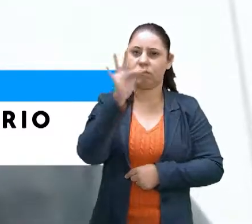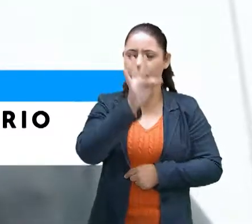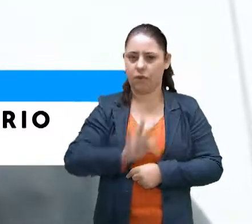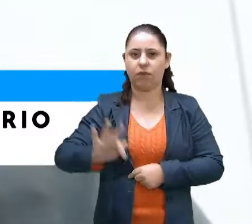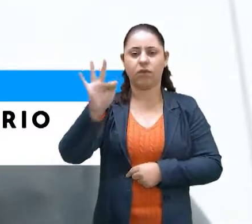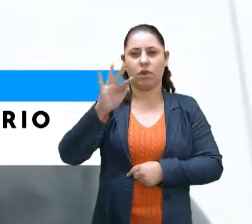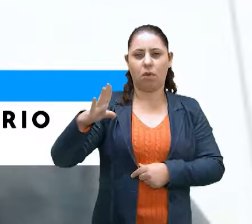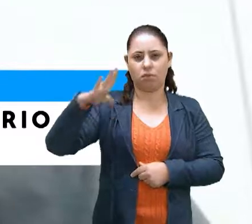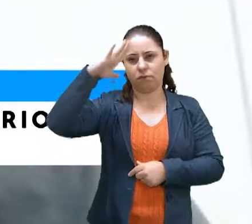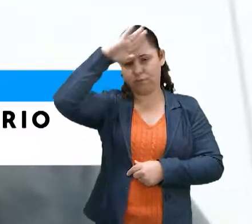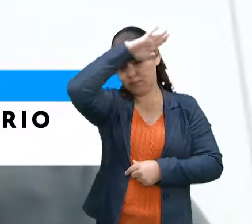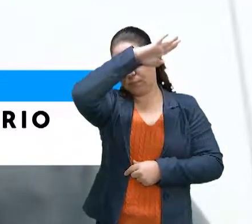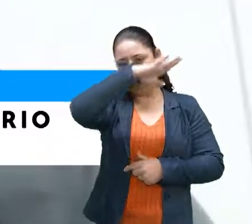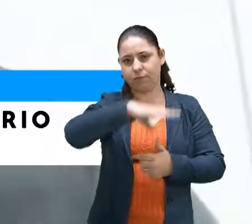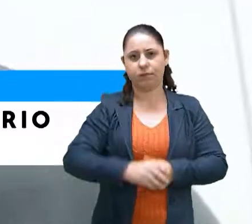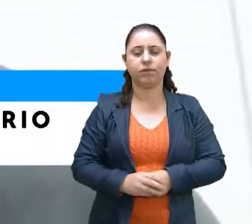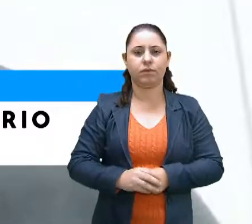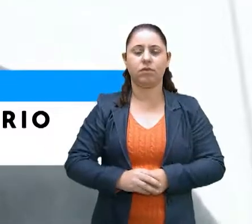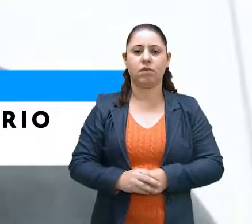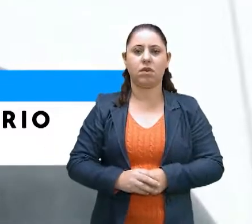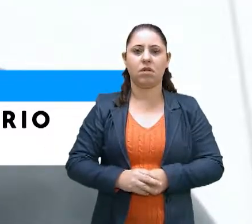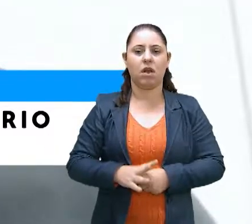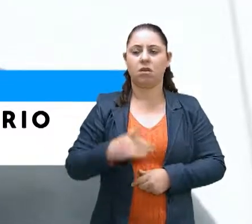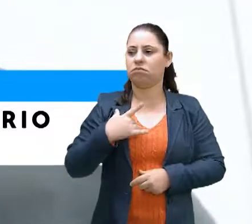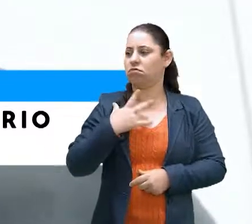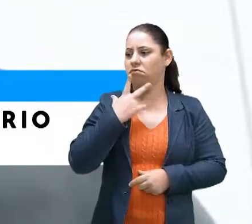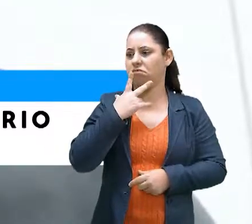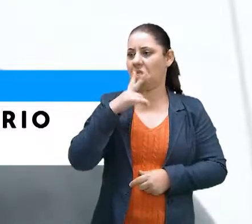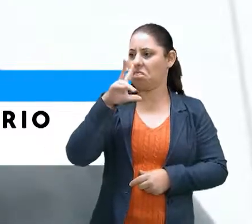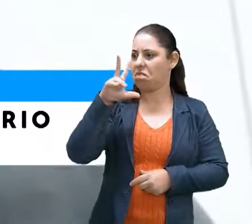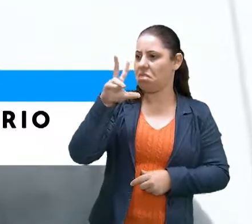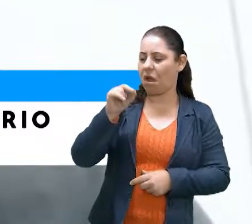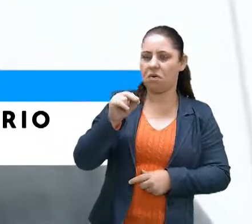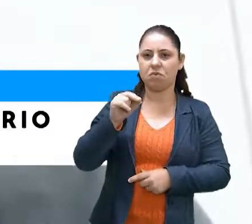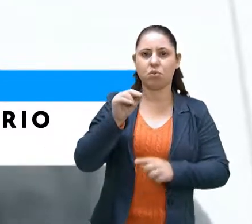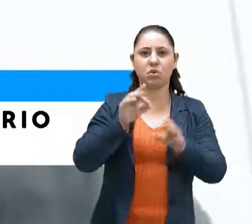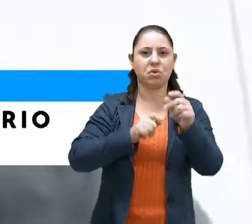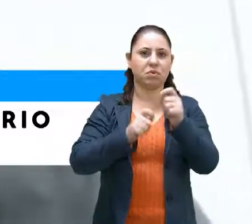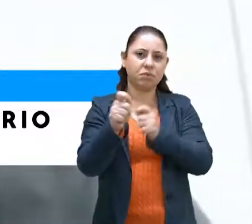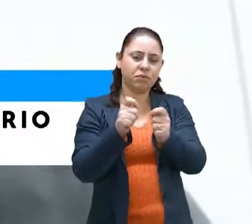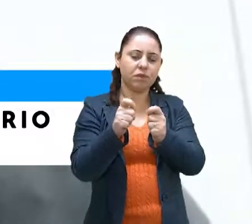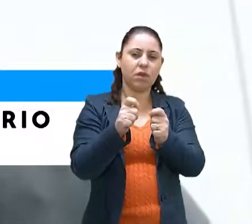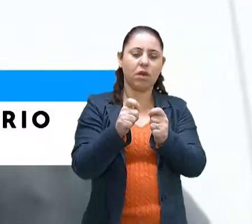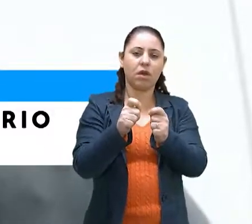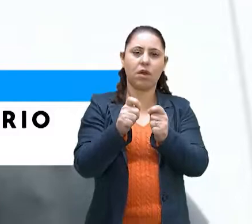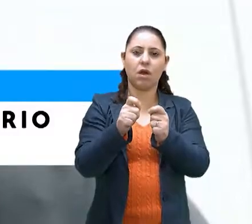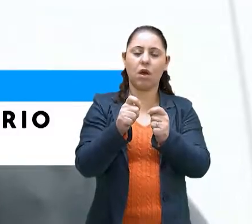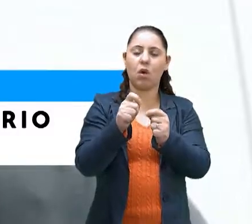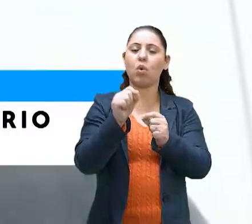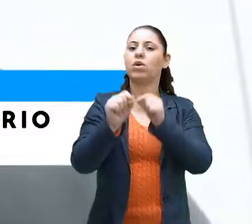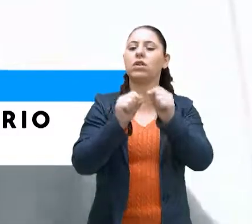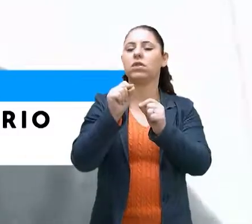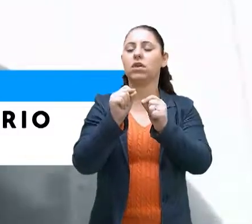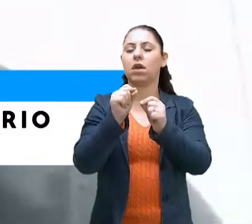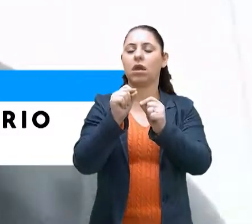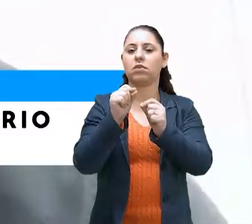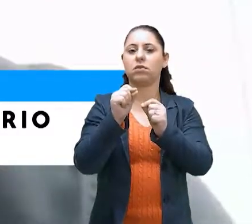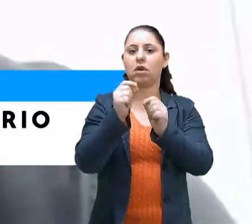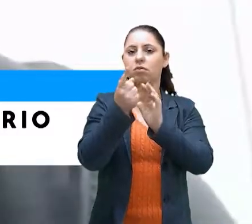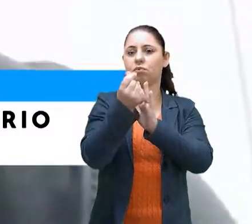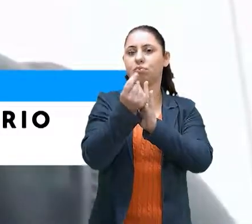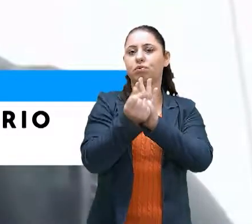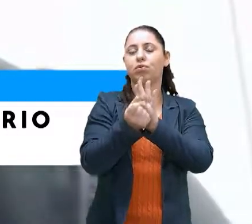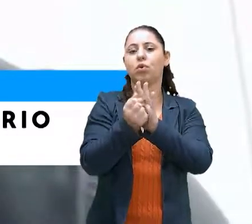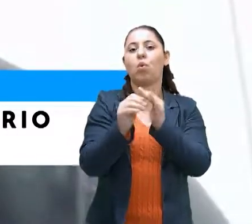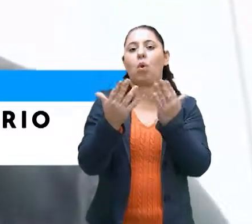Governo federal, governo Bolsonaro, se recusa em alterar essa política de preços